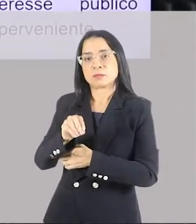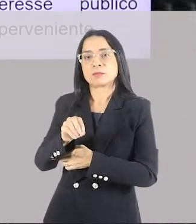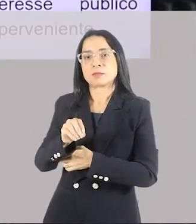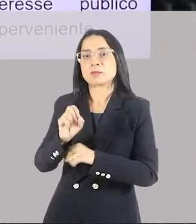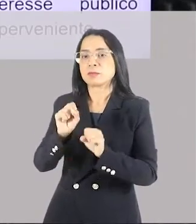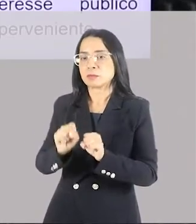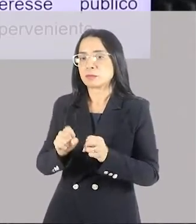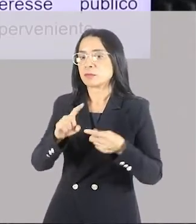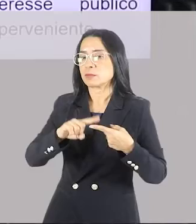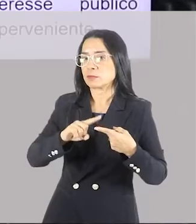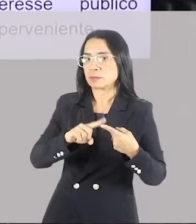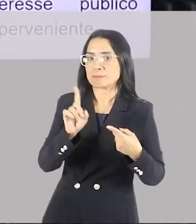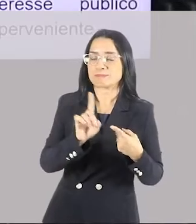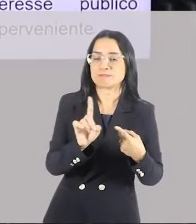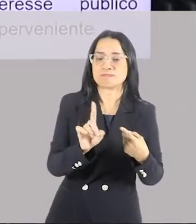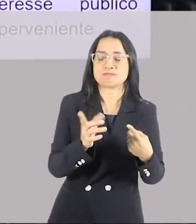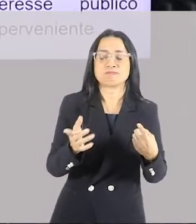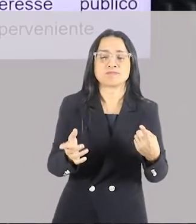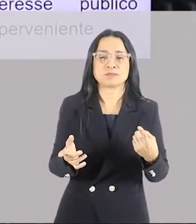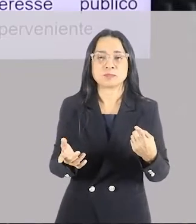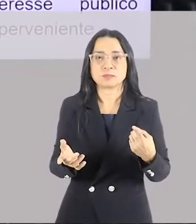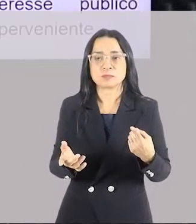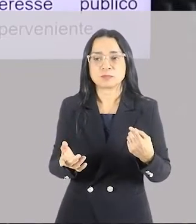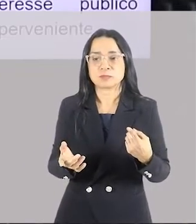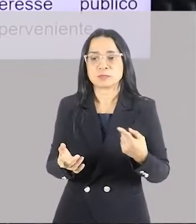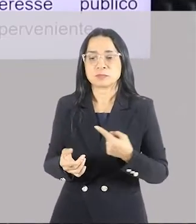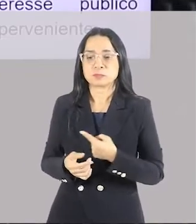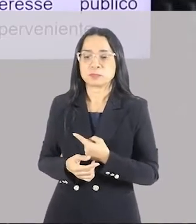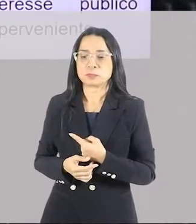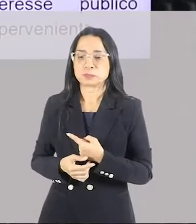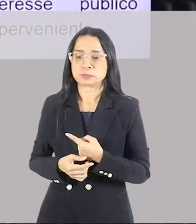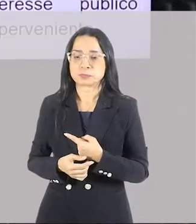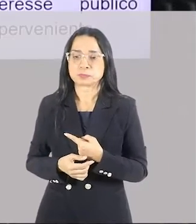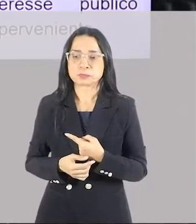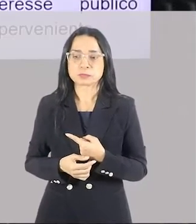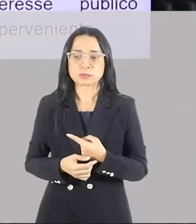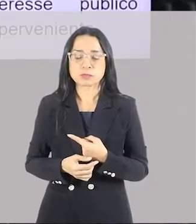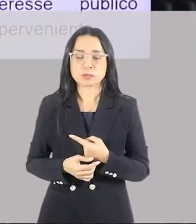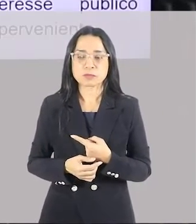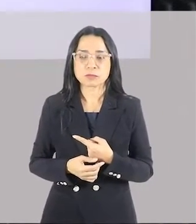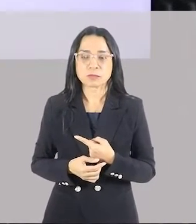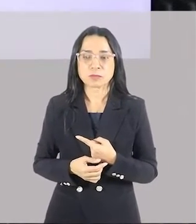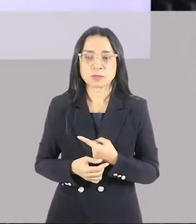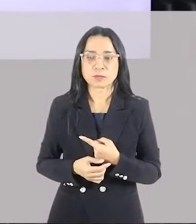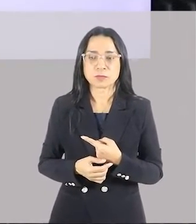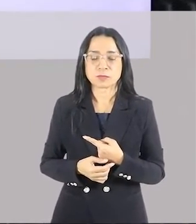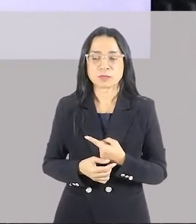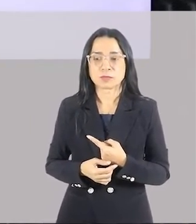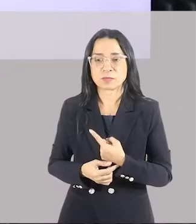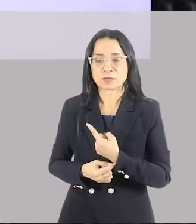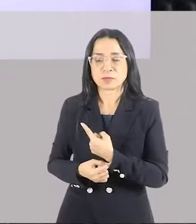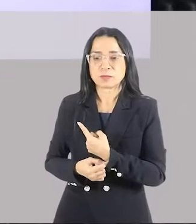não. É o que a gente fala na permissão de precariedade do contrato.